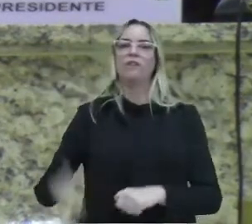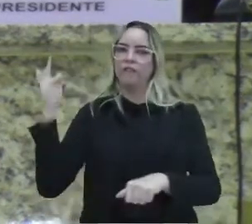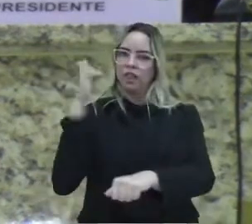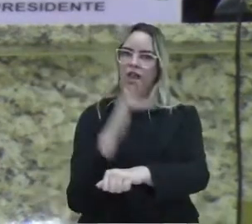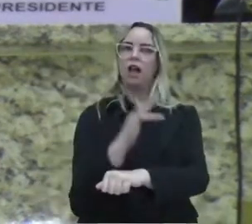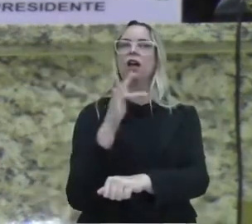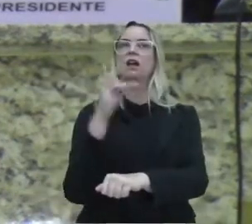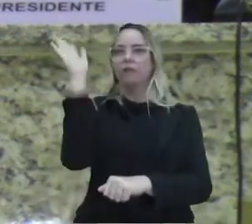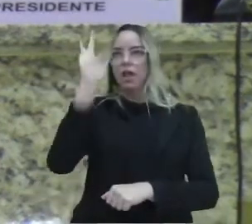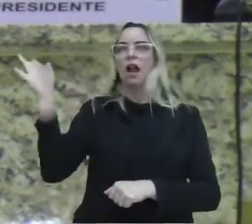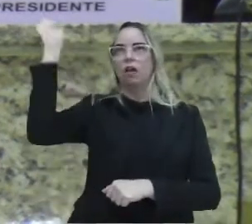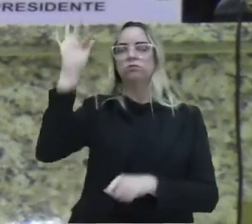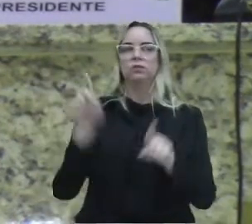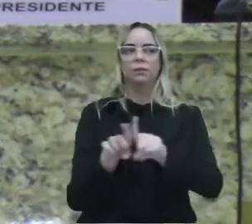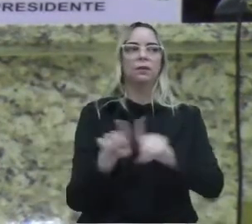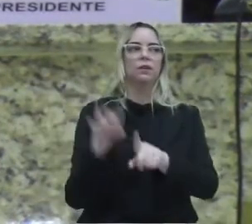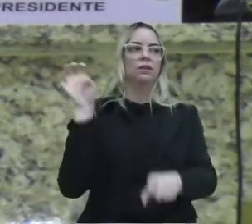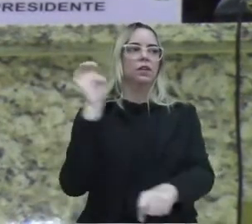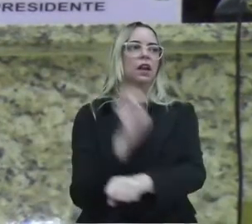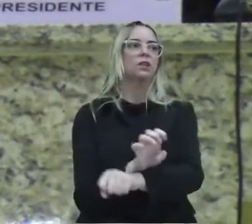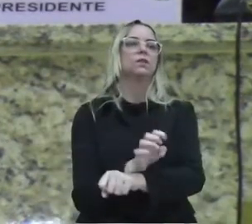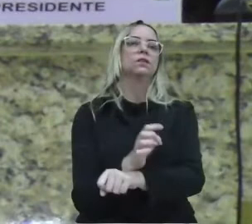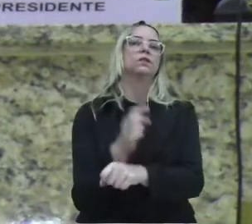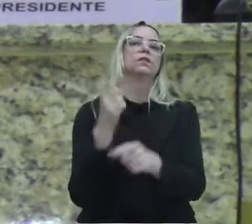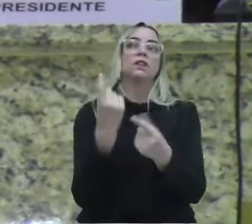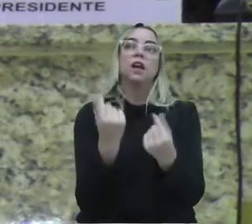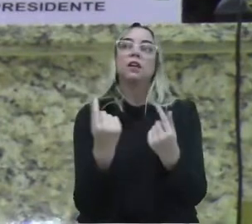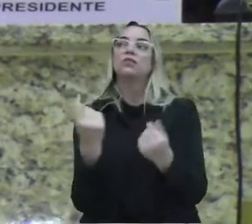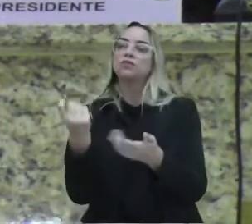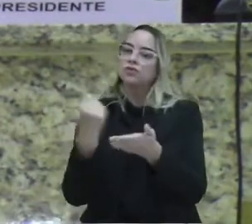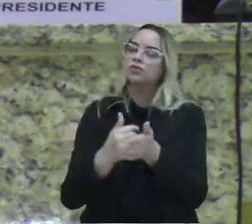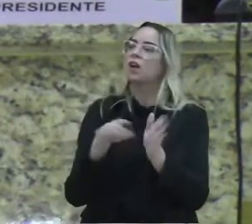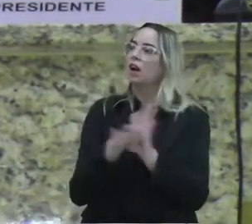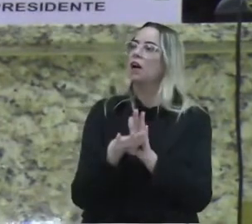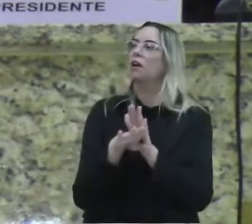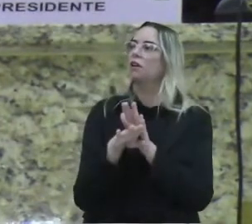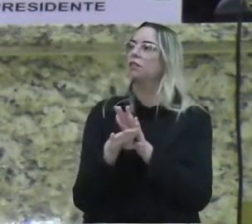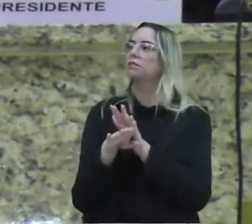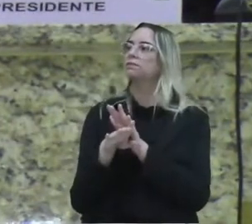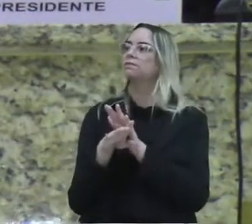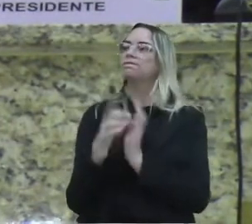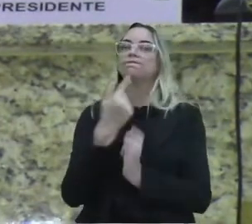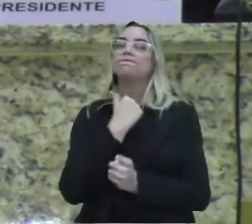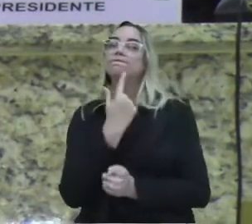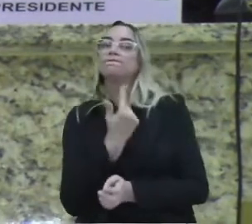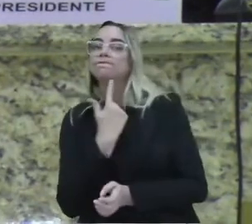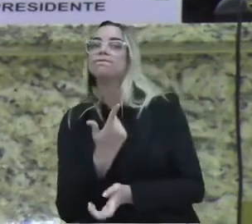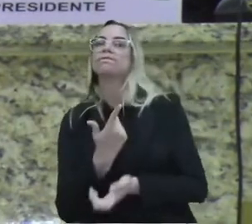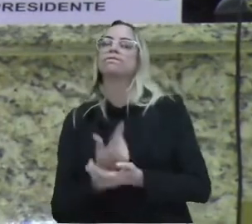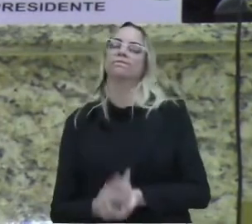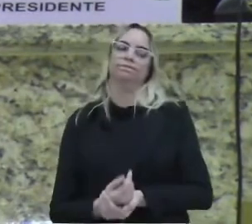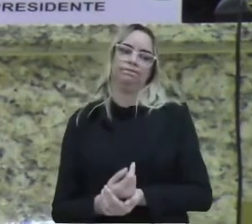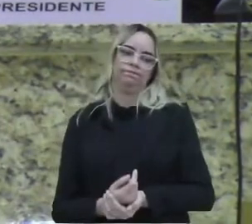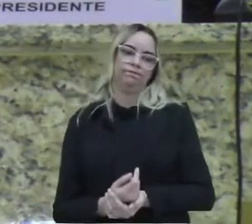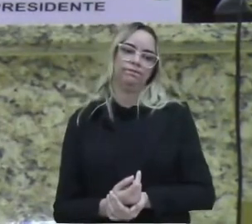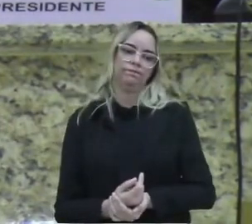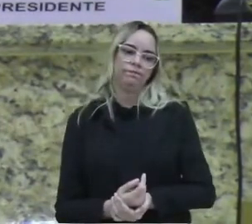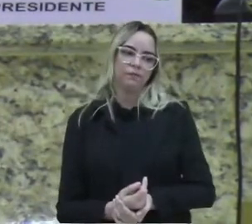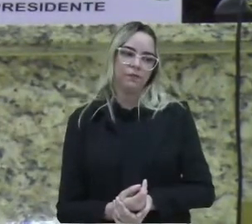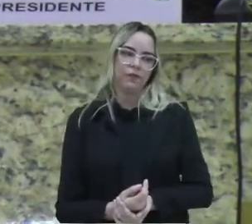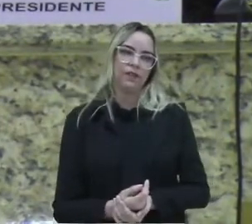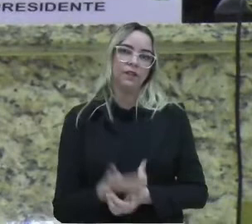estado, eles conseguem chegar com recursos eu não diria nem suficientes, mas assim, que chegasse um